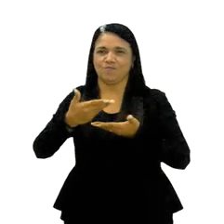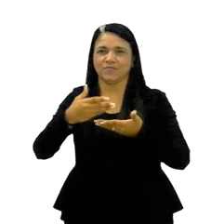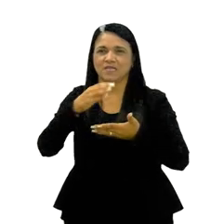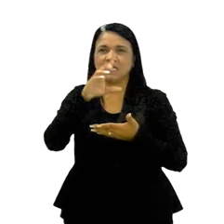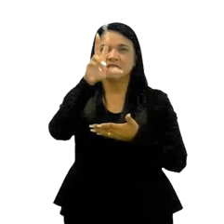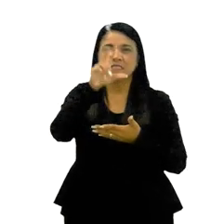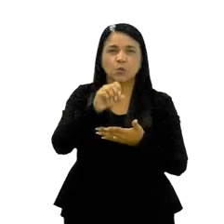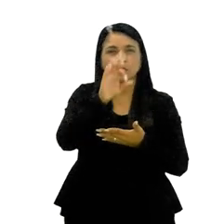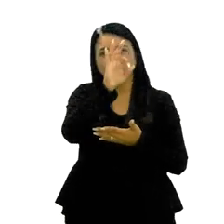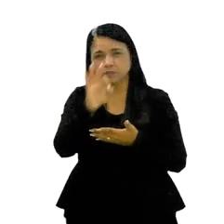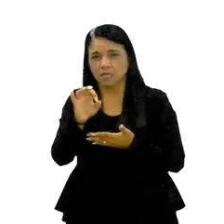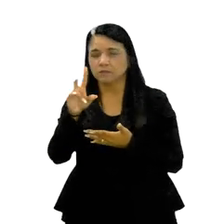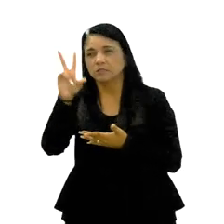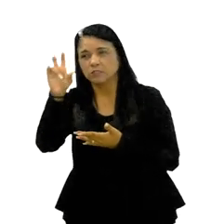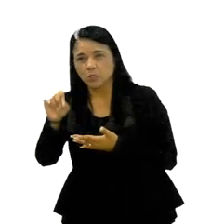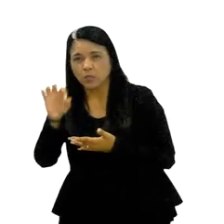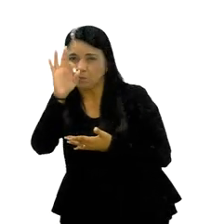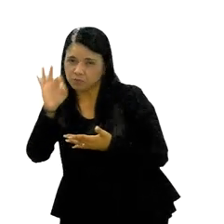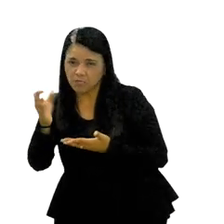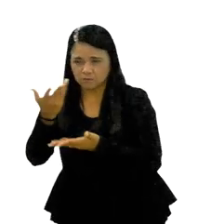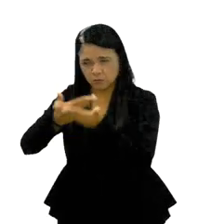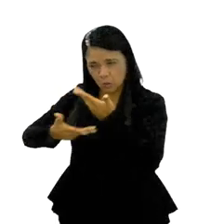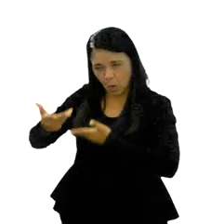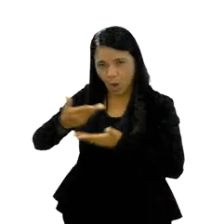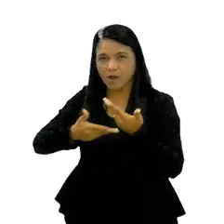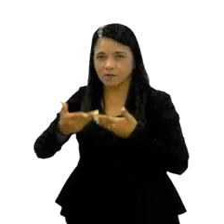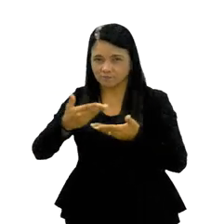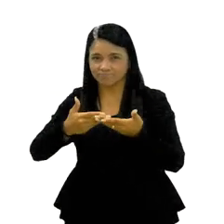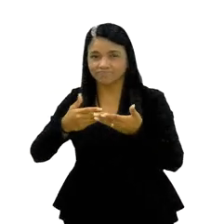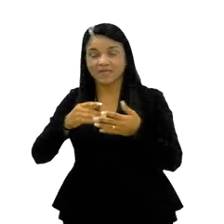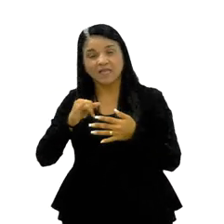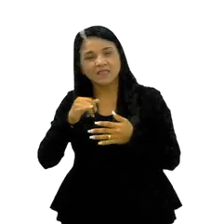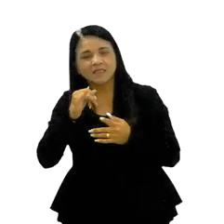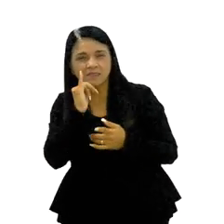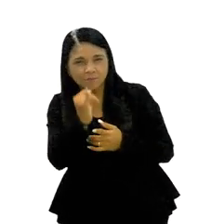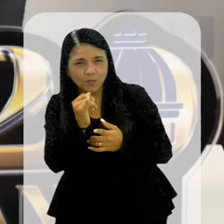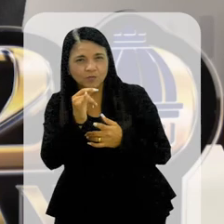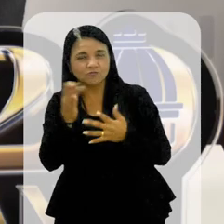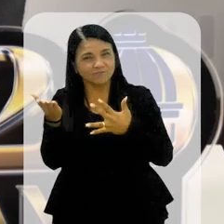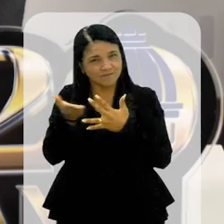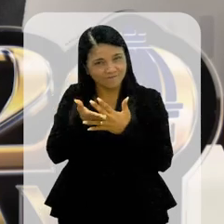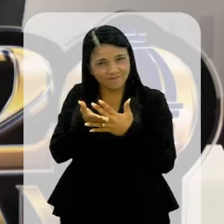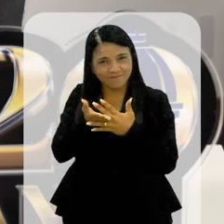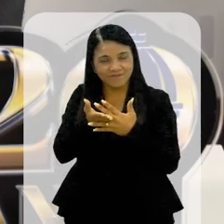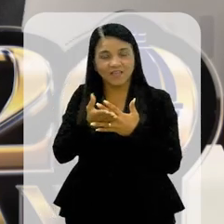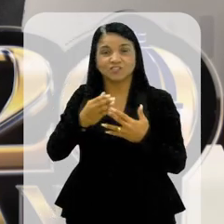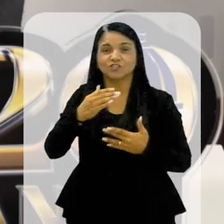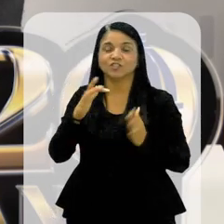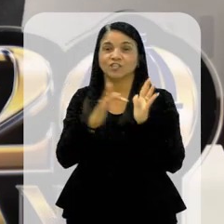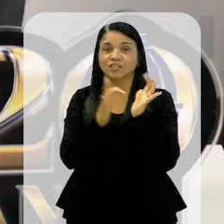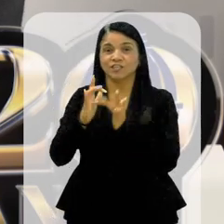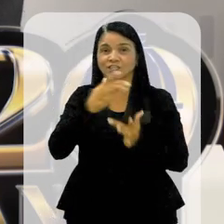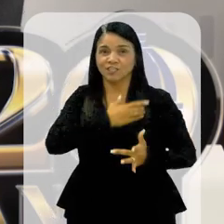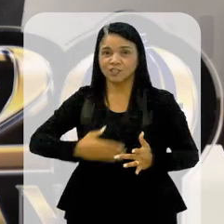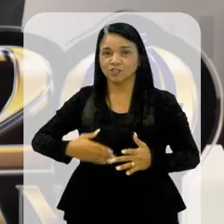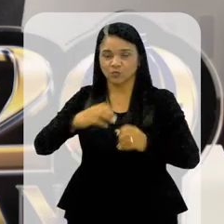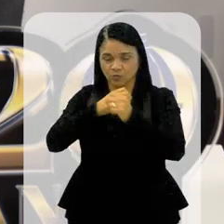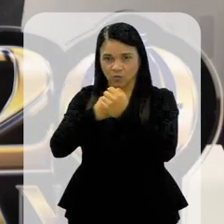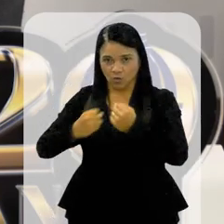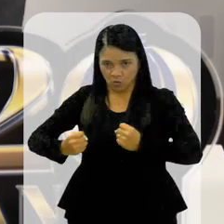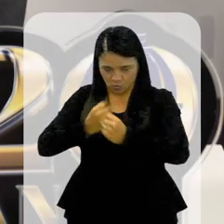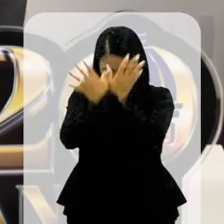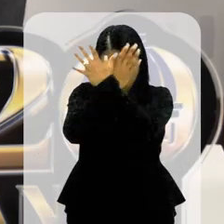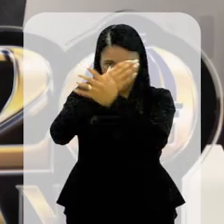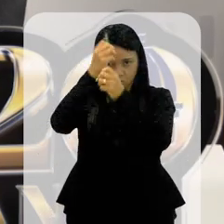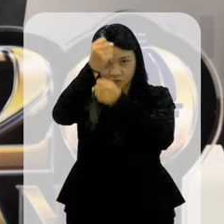eu acabo meio que trocando muito. Eu posso falar que é meio que 50-50. Que ótimo. Entendeu? A gente vai falar daqui a pouco sobre Cristo Oxalá. Vamos. Mas